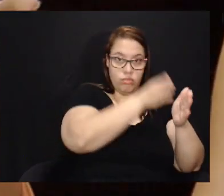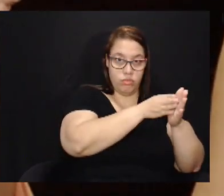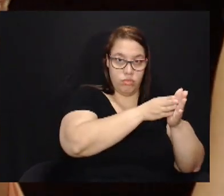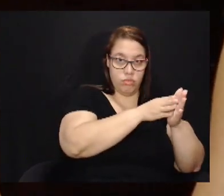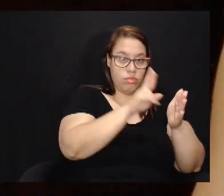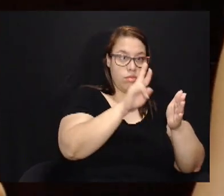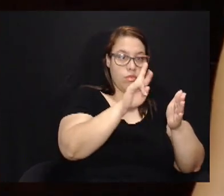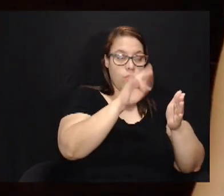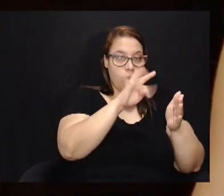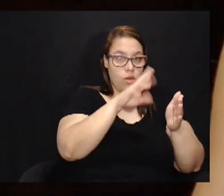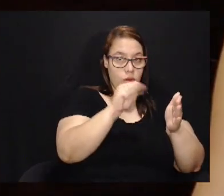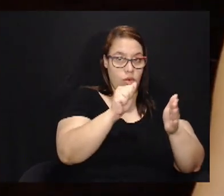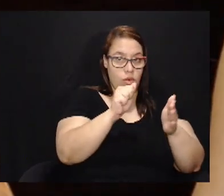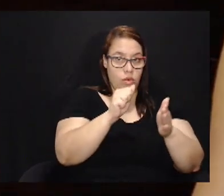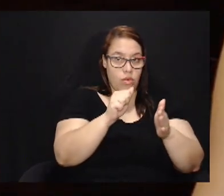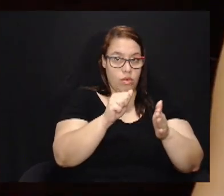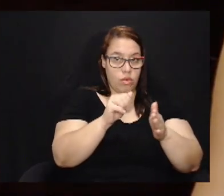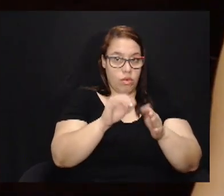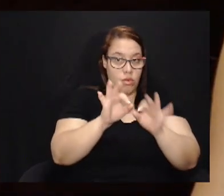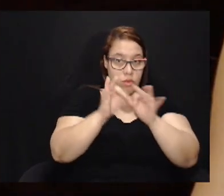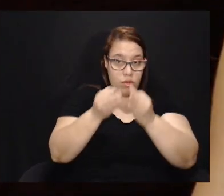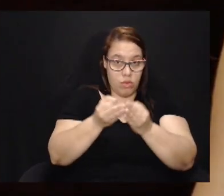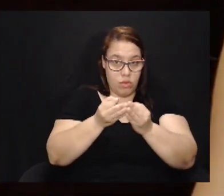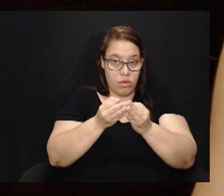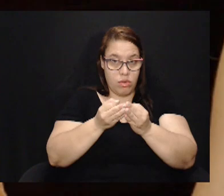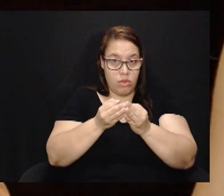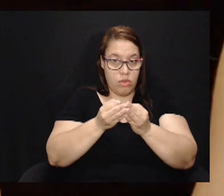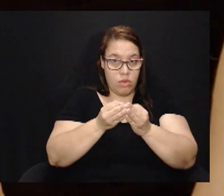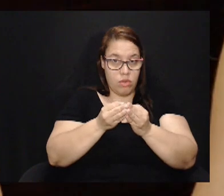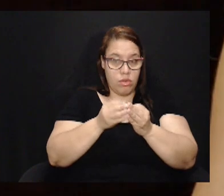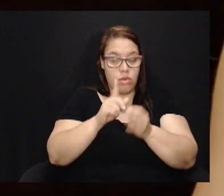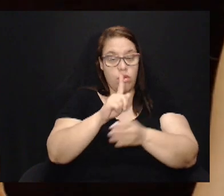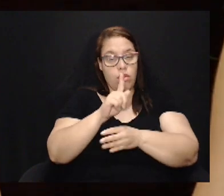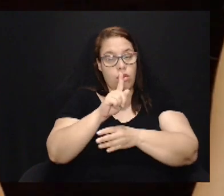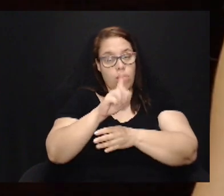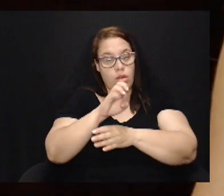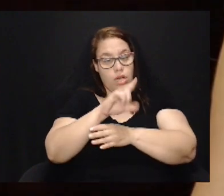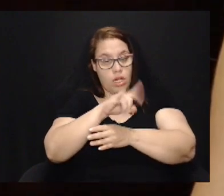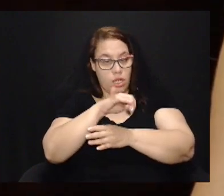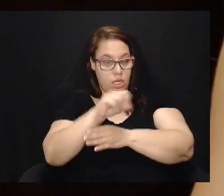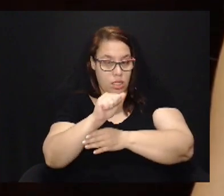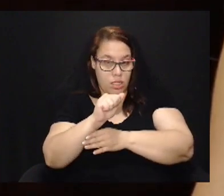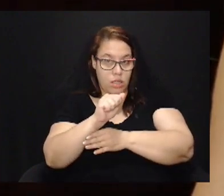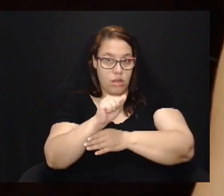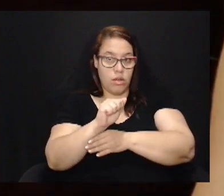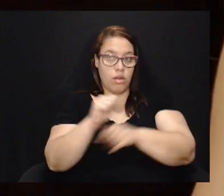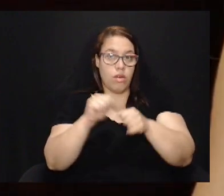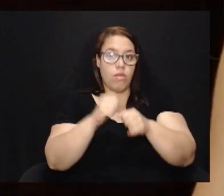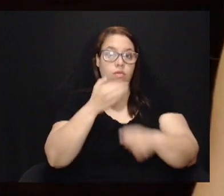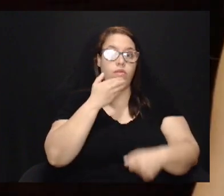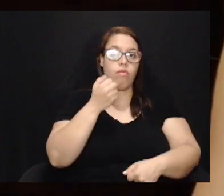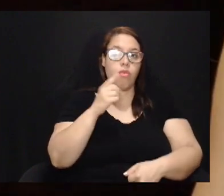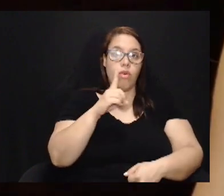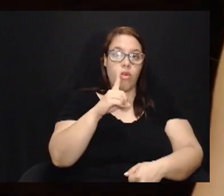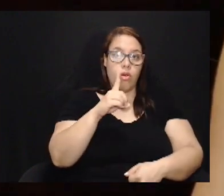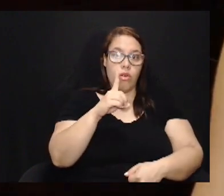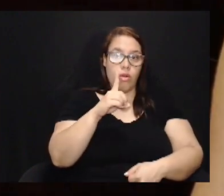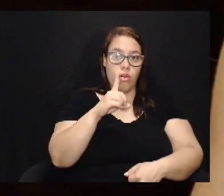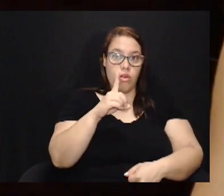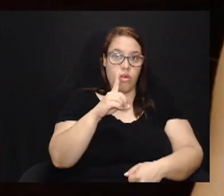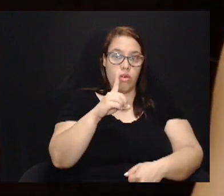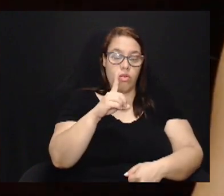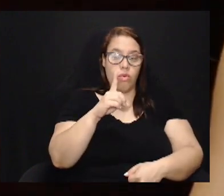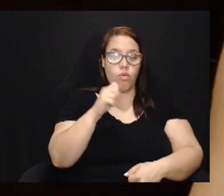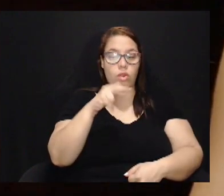Ele não foi minimamente processado para virar uma geleia, tá? Então, quando a gente fala, o que seria melhor, um danoninho ou uma geleia? Uma geleia. Então, porque